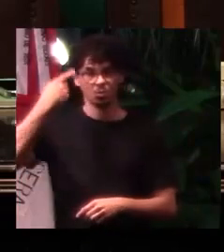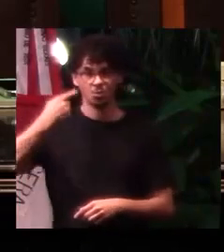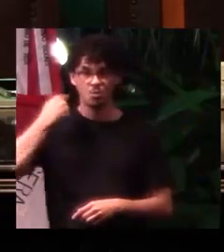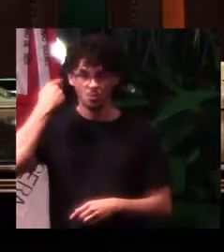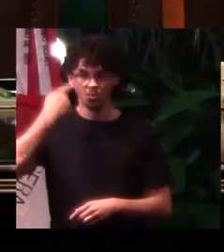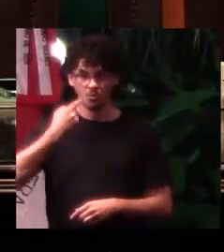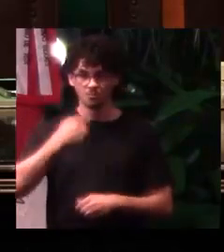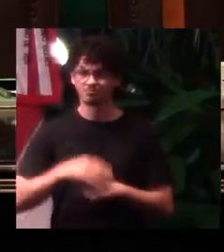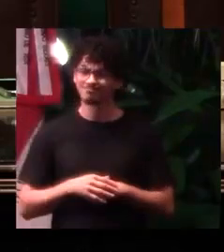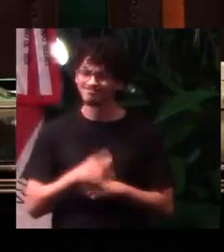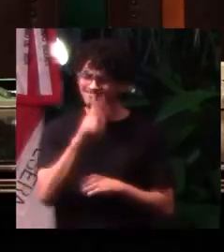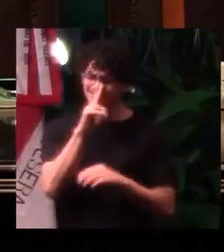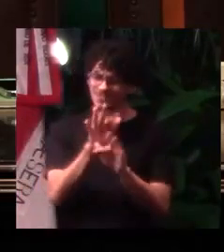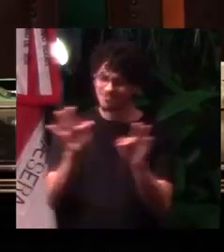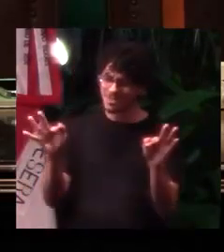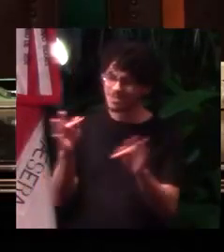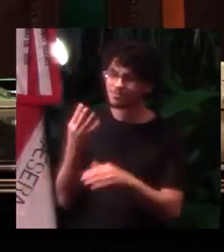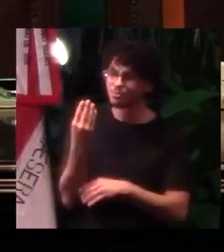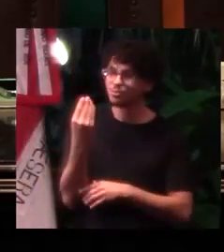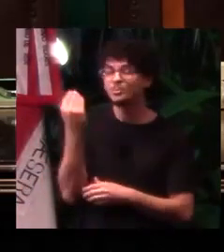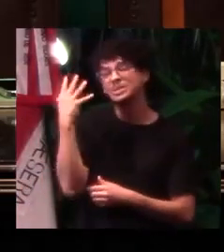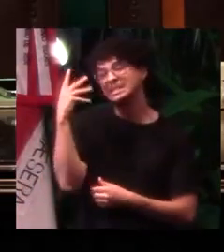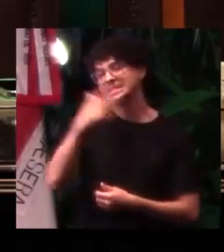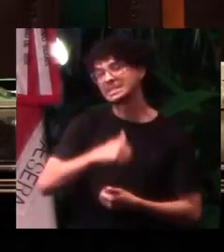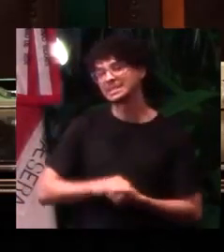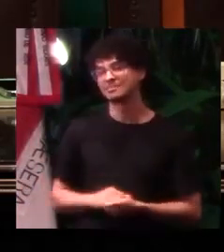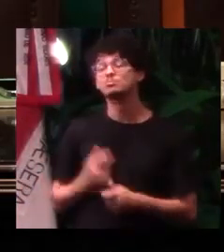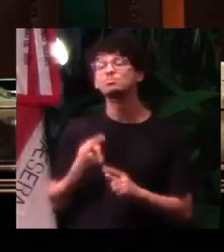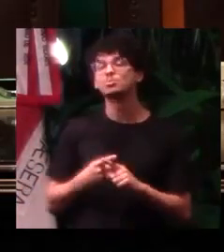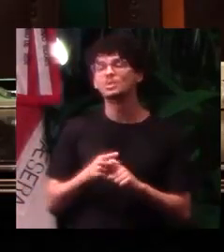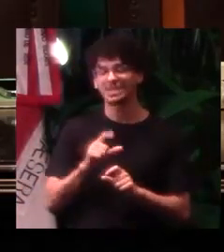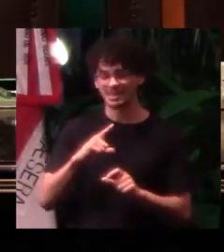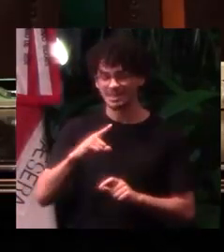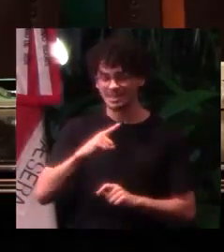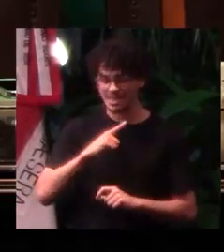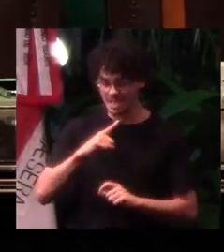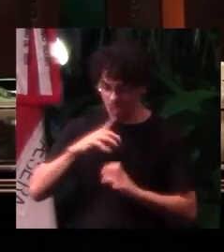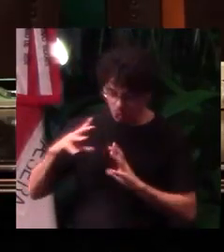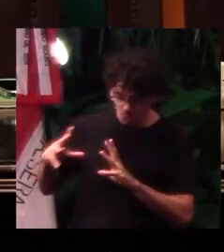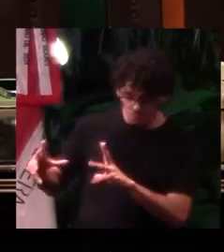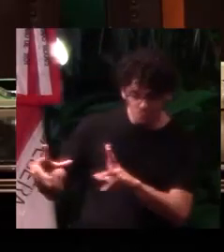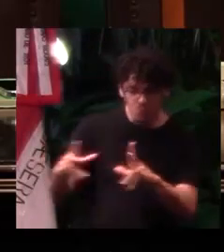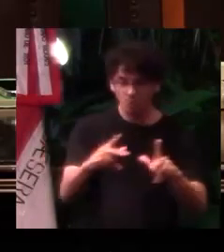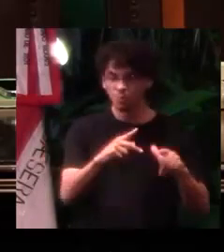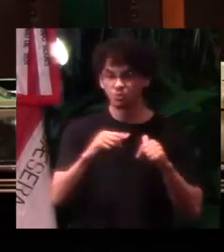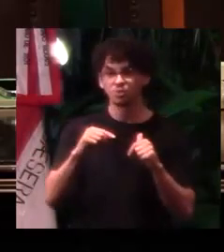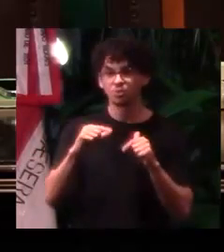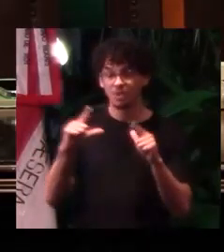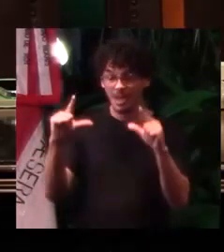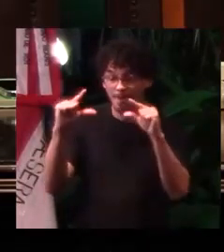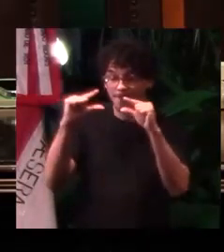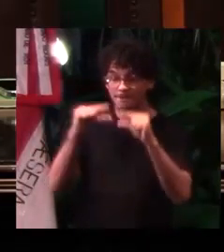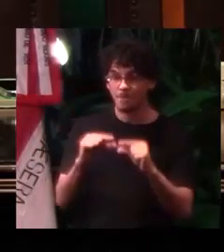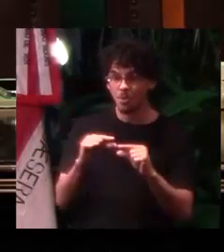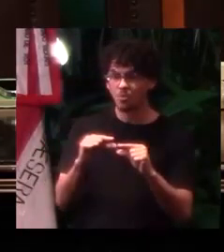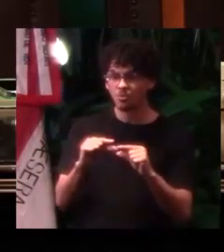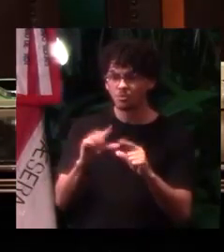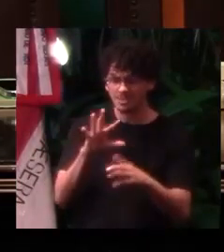Essa frase é muito bonita, né? Porque o ter tudo em muito pouco é